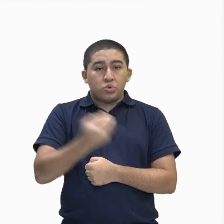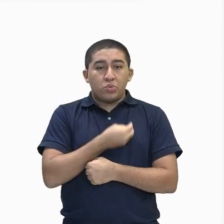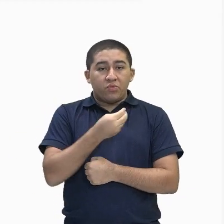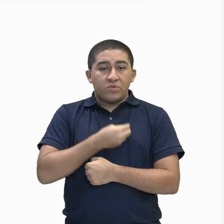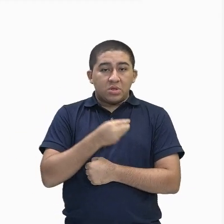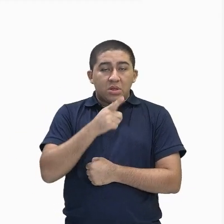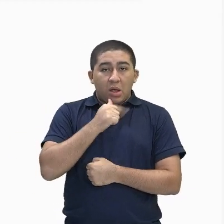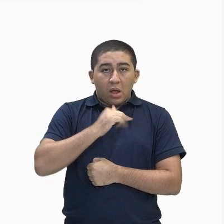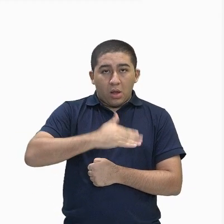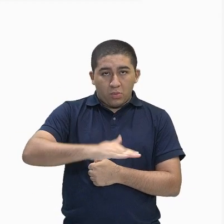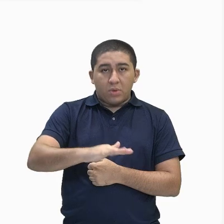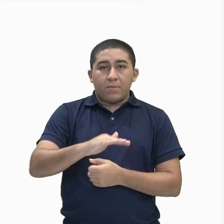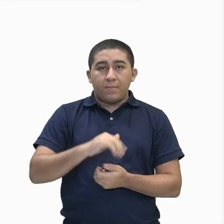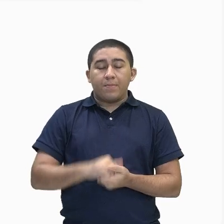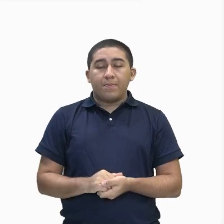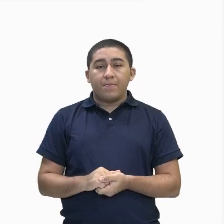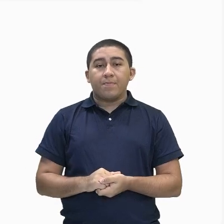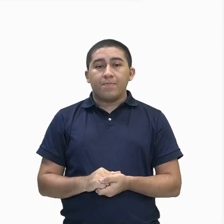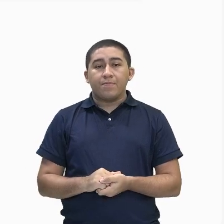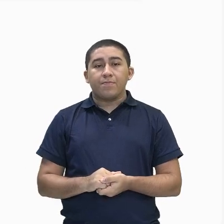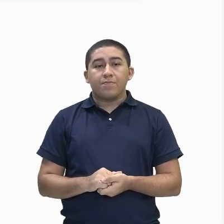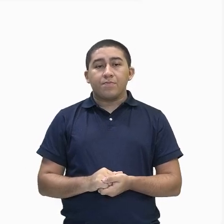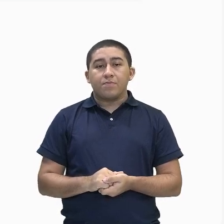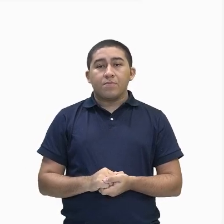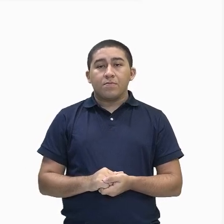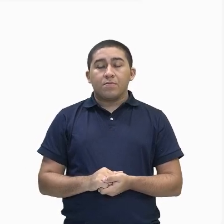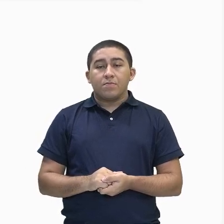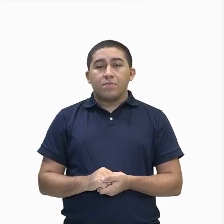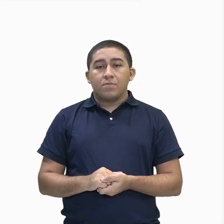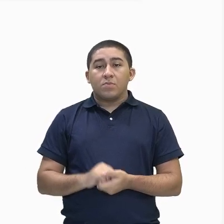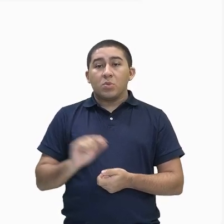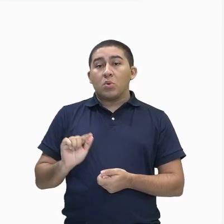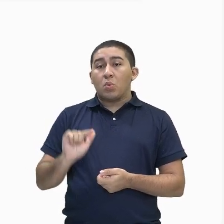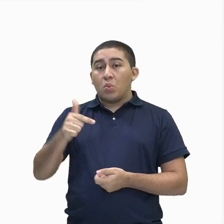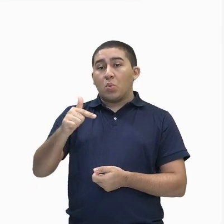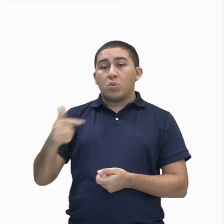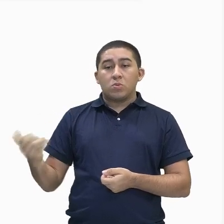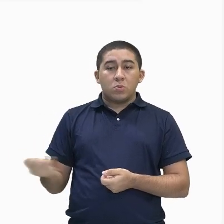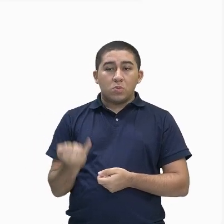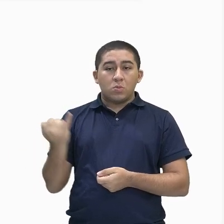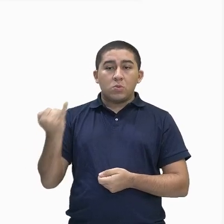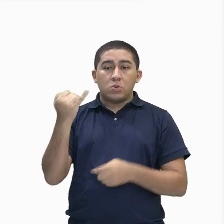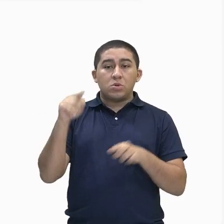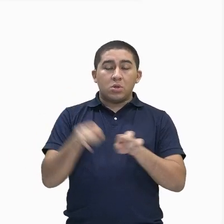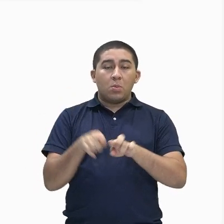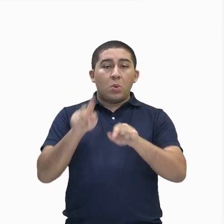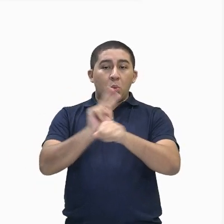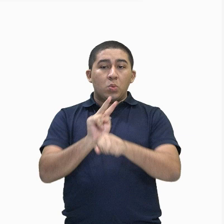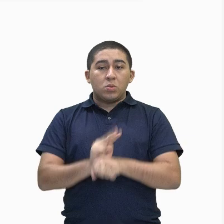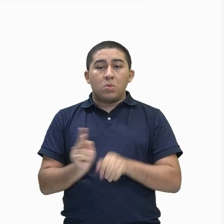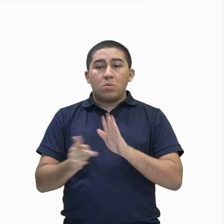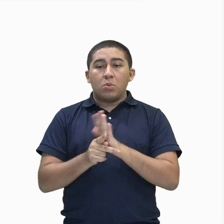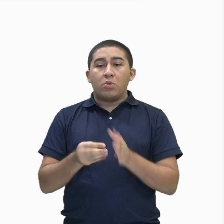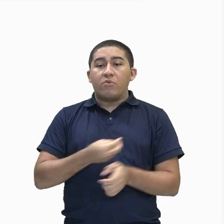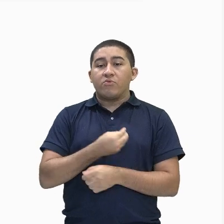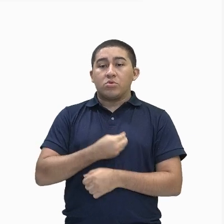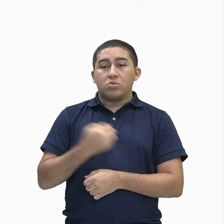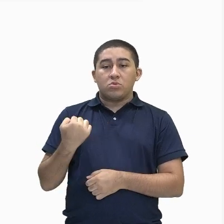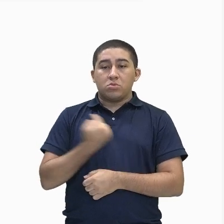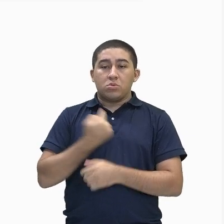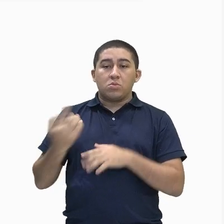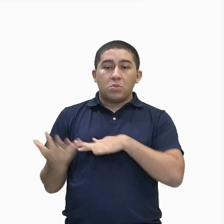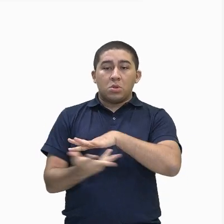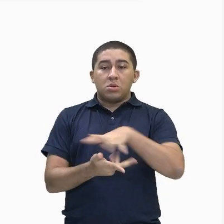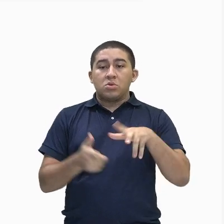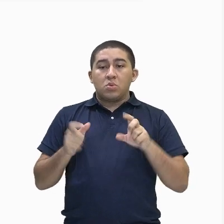marinha, certo? Bom, um outro processo importante para a manutenção da vida no nosso planeta é